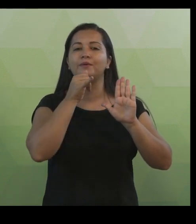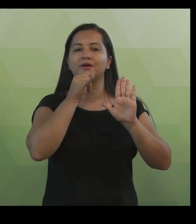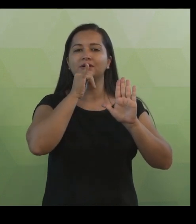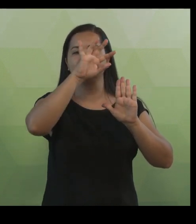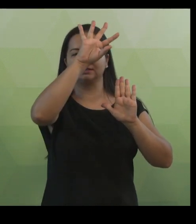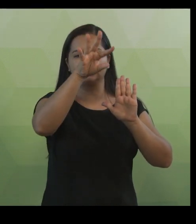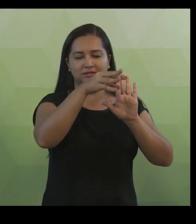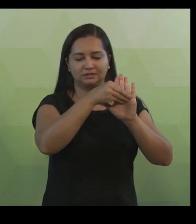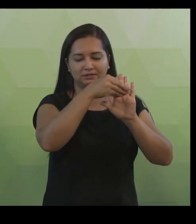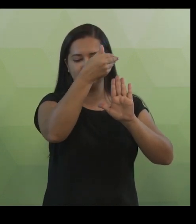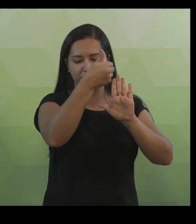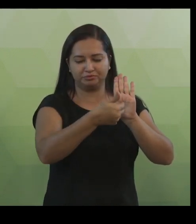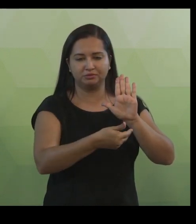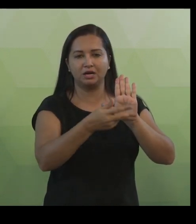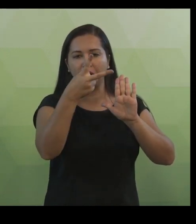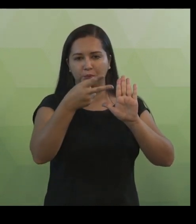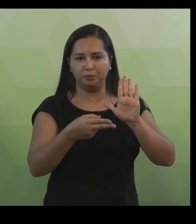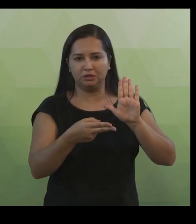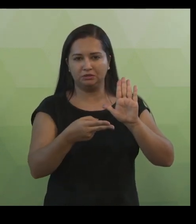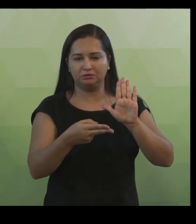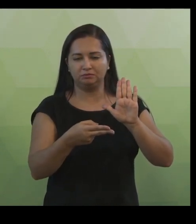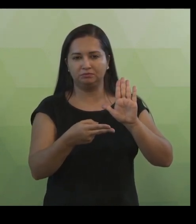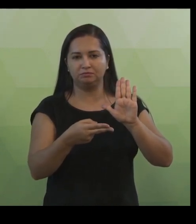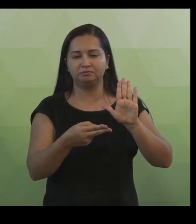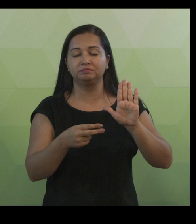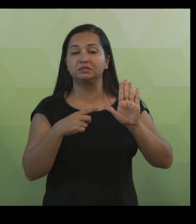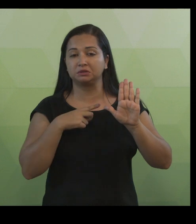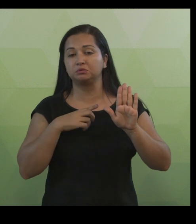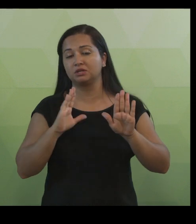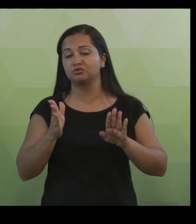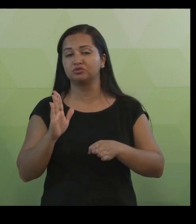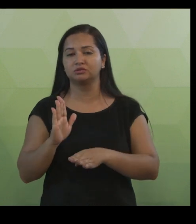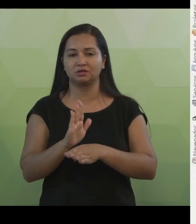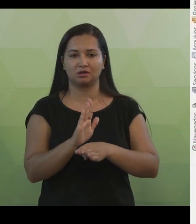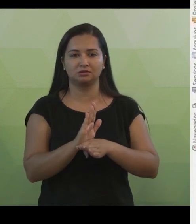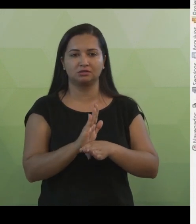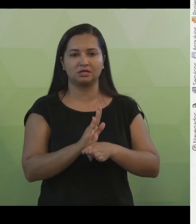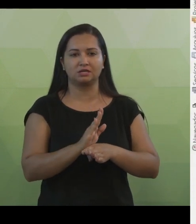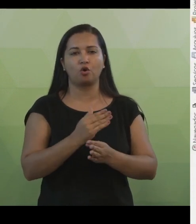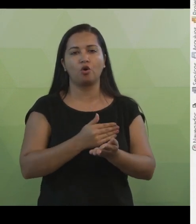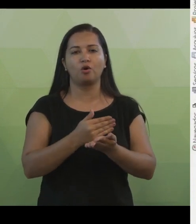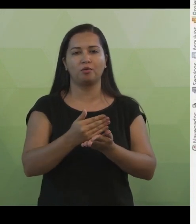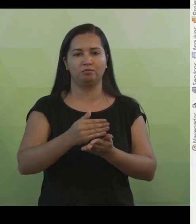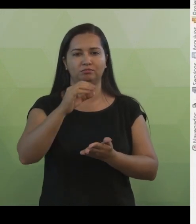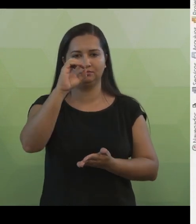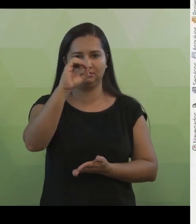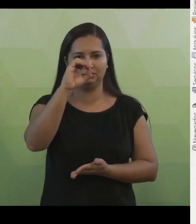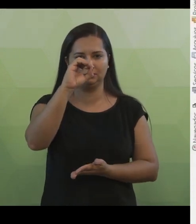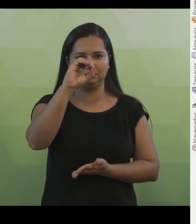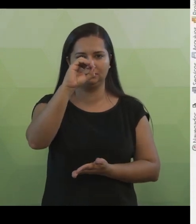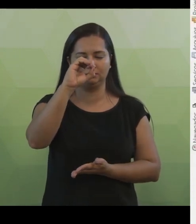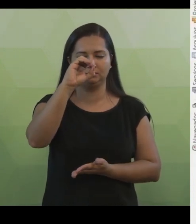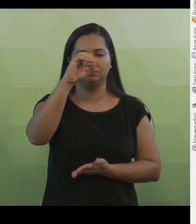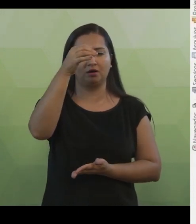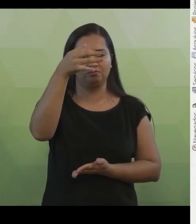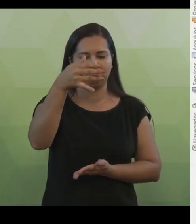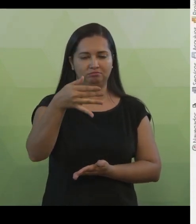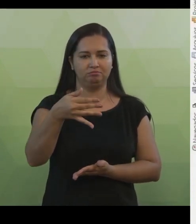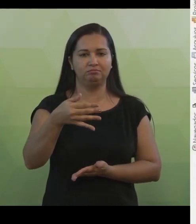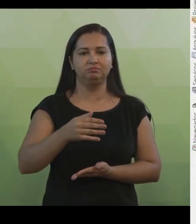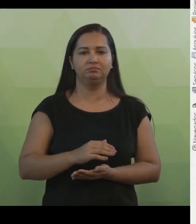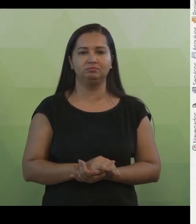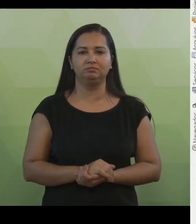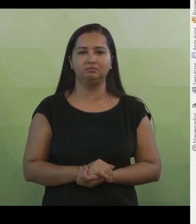é feito também na sua própria estrutura aqui do cabeçalho. E em seguida temos os comandos. Vamos aqui também rapidamente